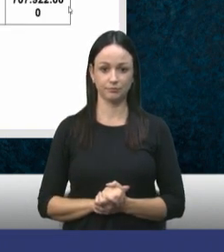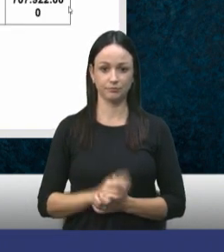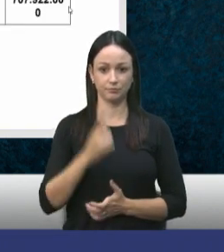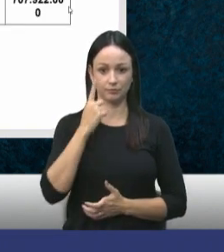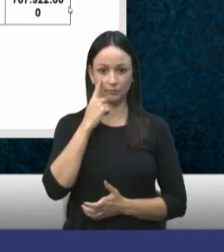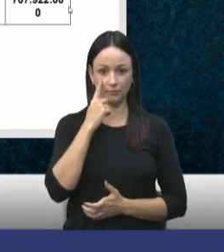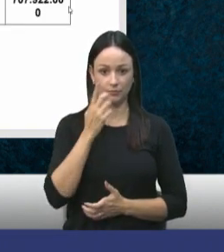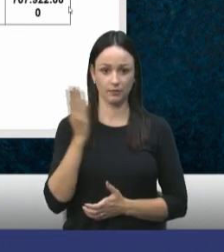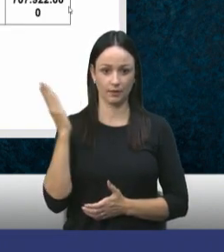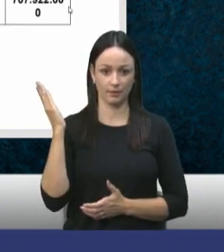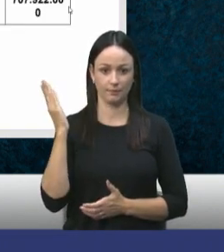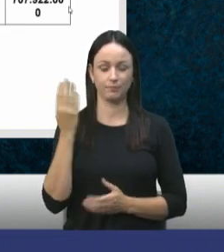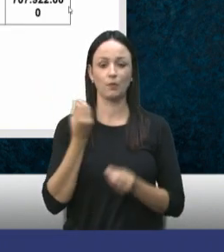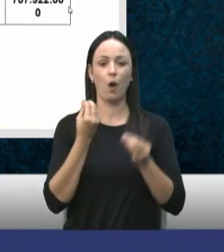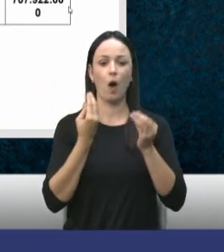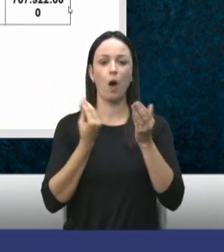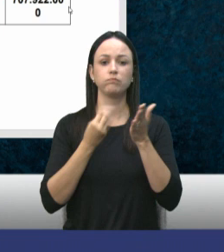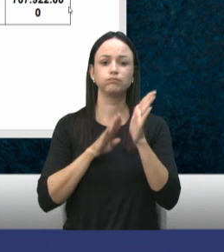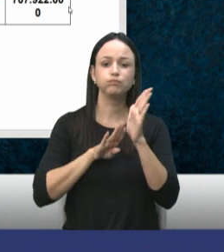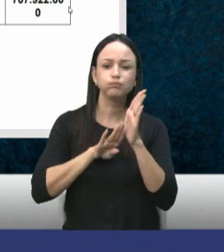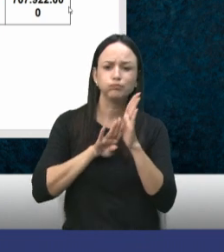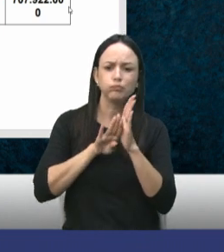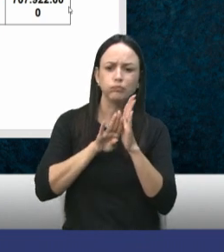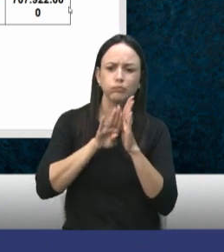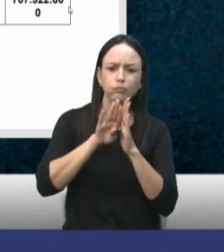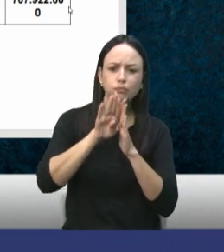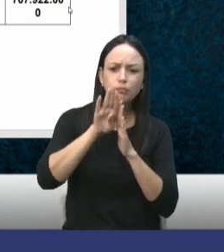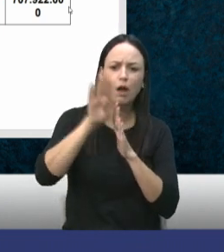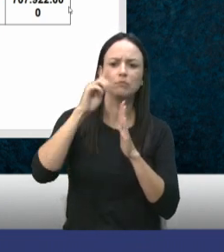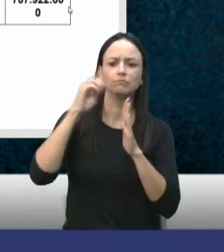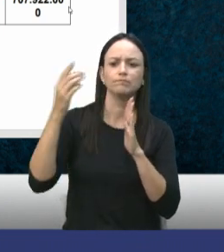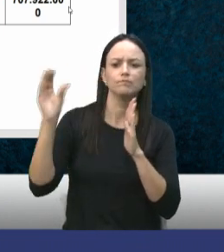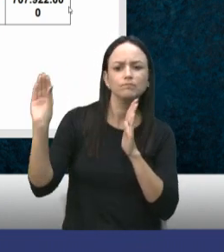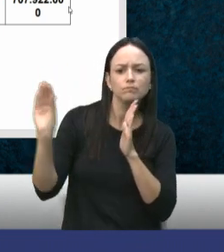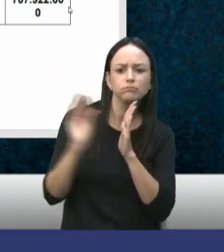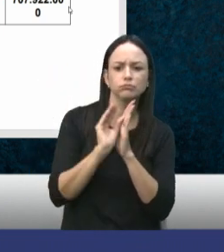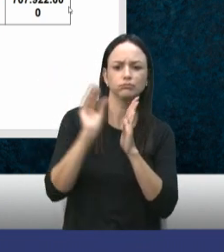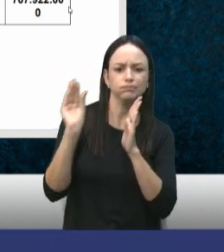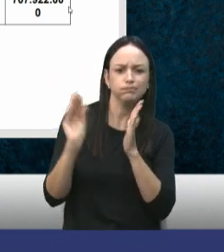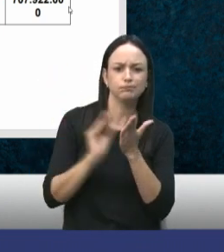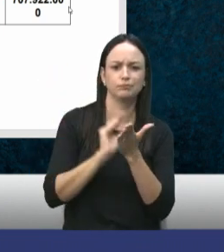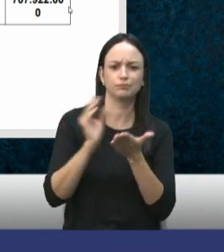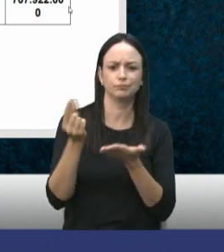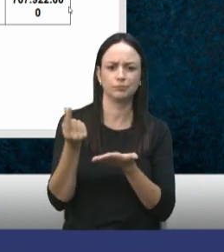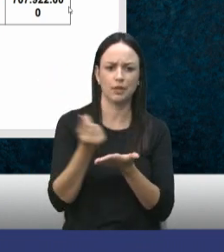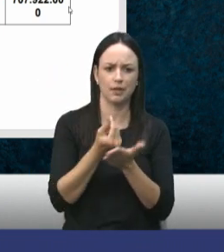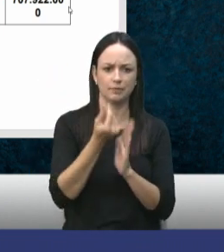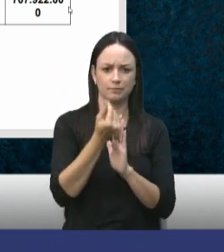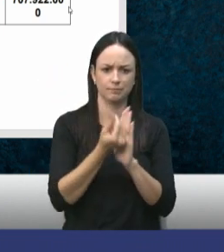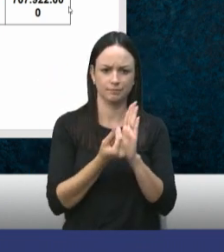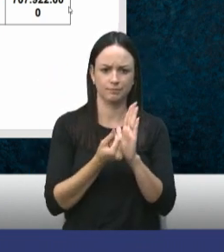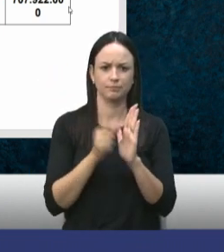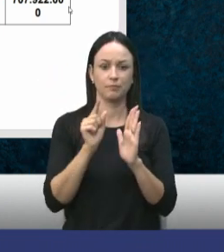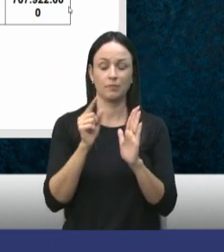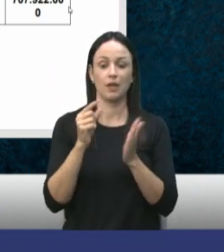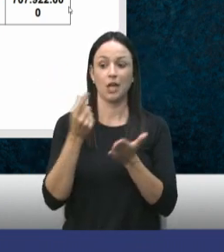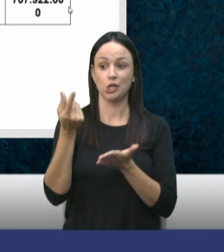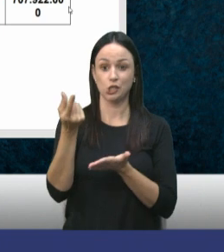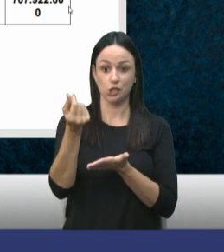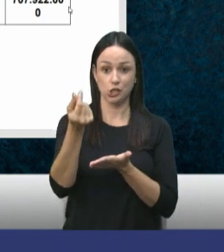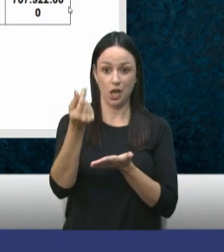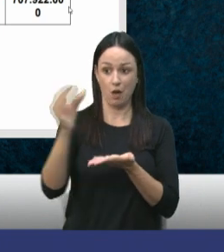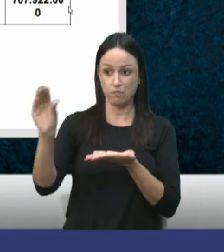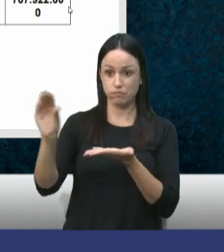A evolução da receita, para a gente ter um comparativo para a gente trabalhar. A receita arrecadada no ano